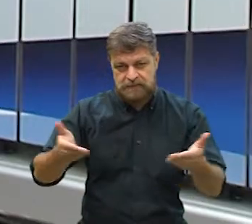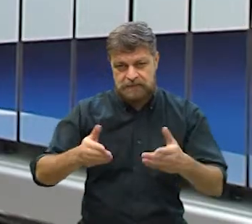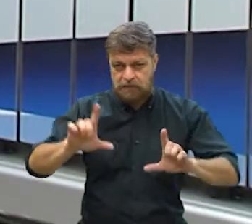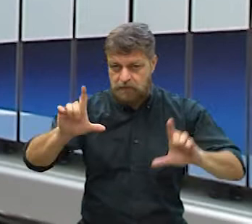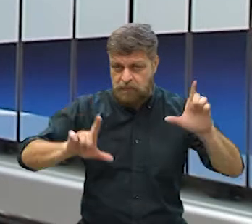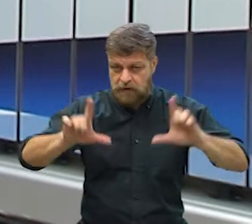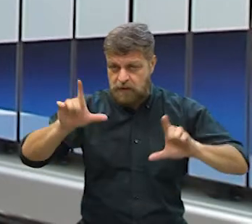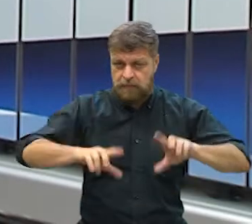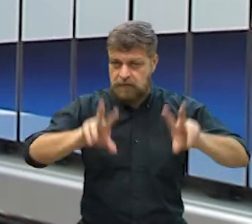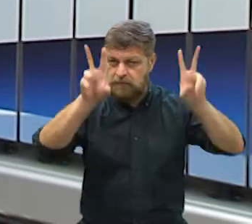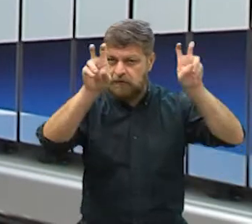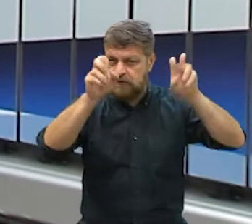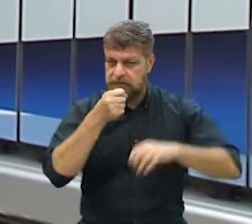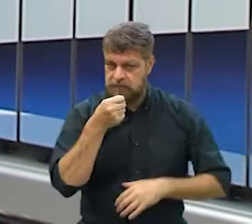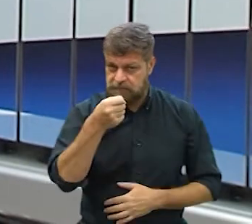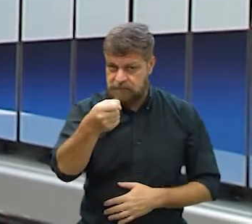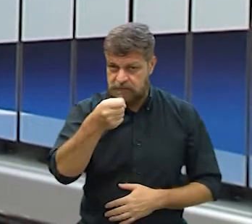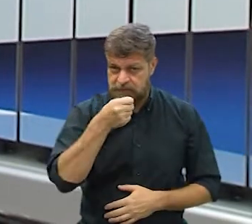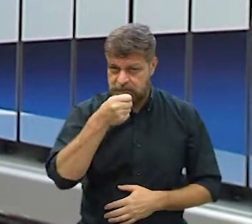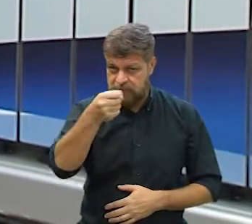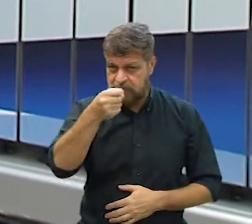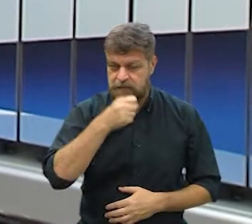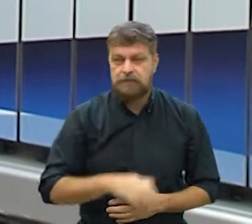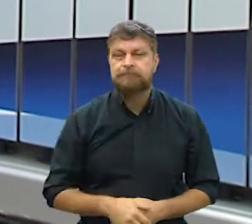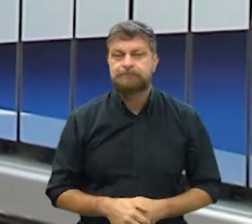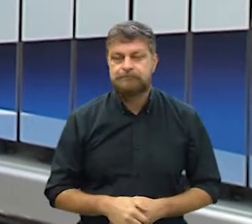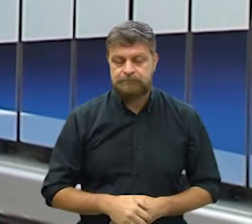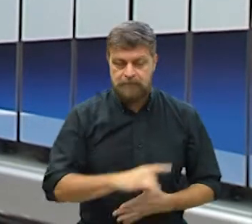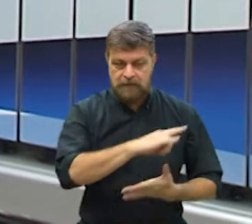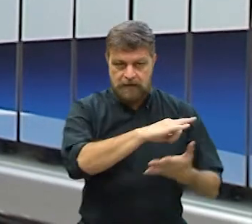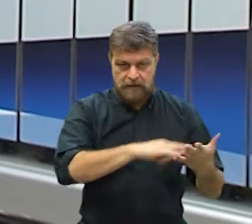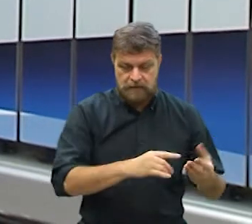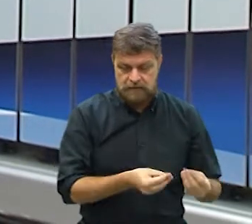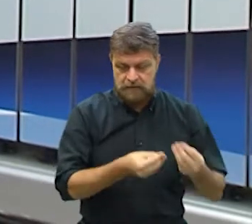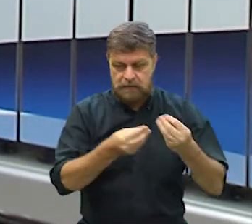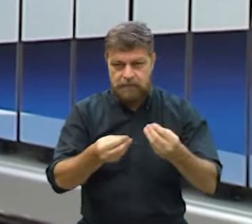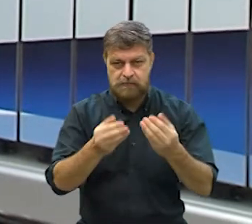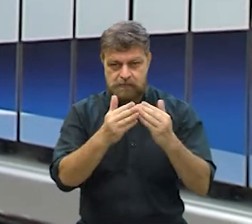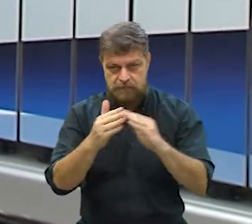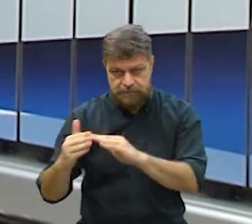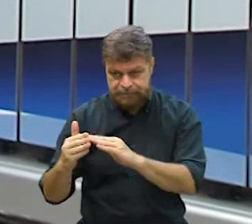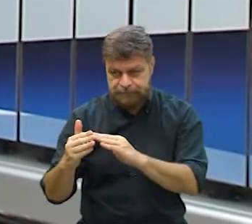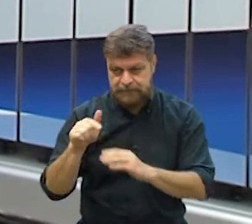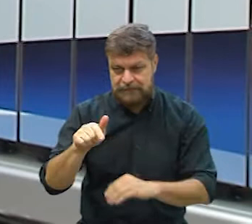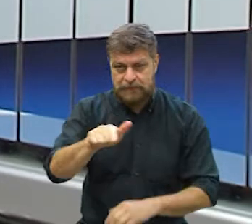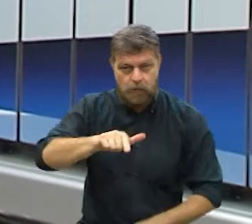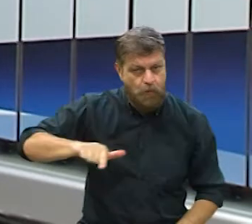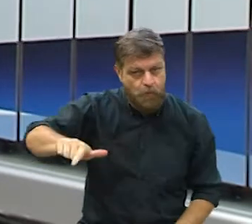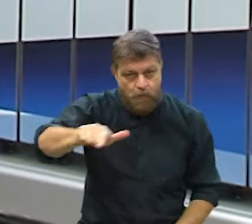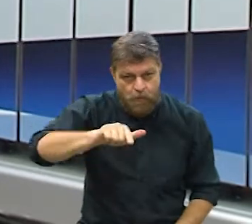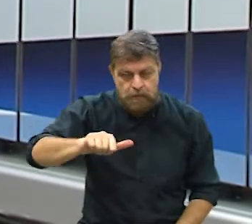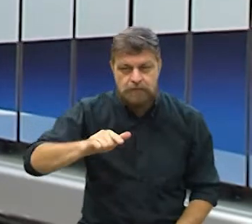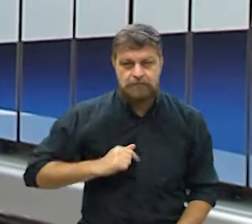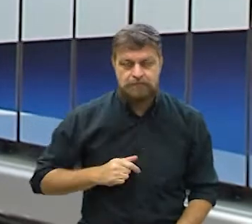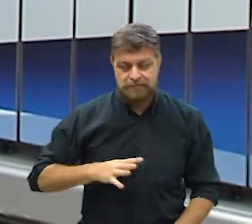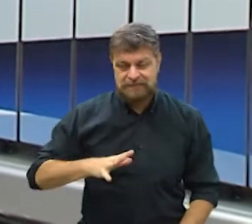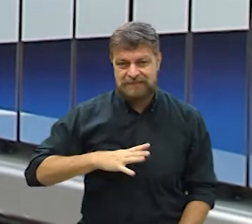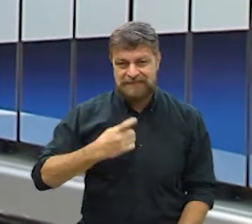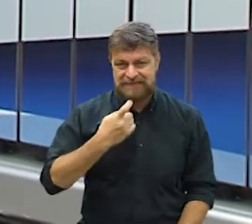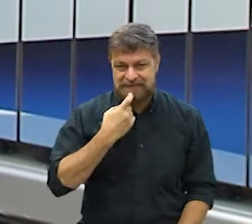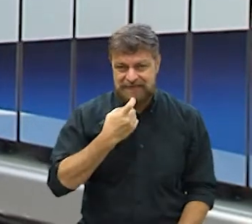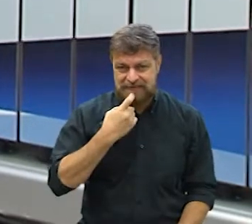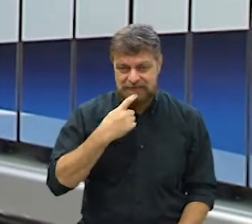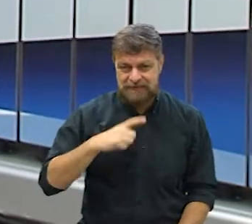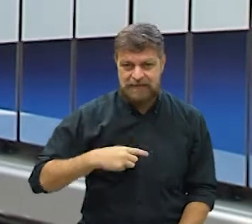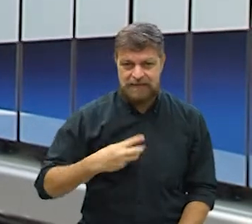Olá, começa agora o Questão de Ordem e o tema de hoje é a regularização fundiária em Campinas. Na cidade, nós